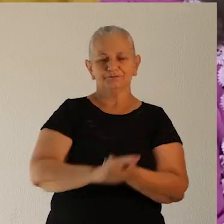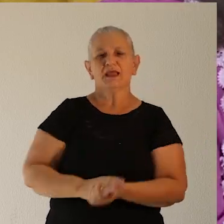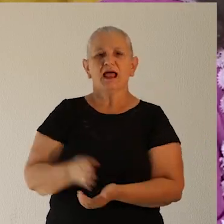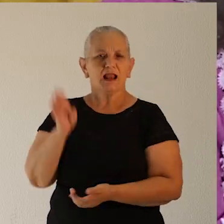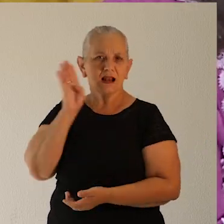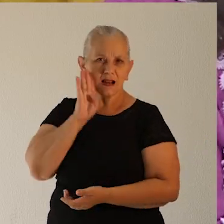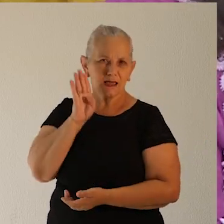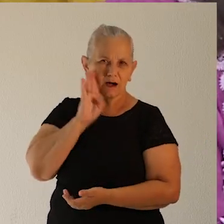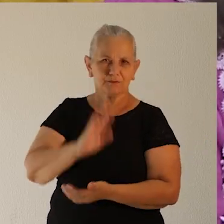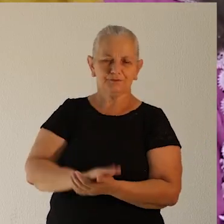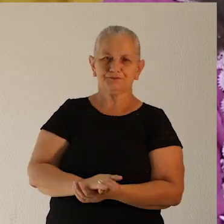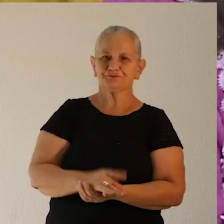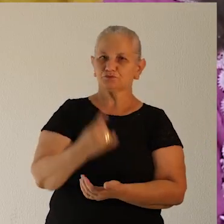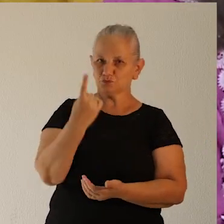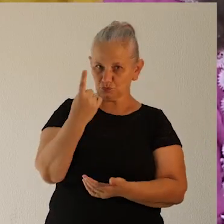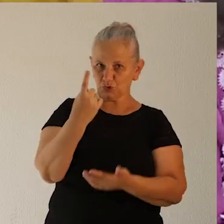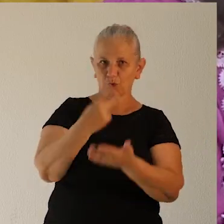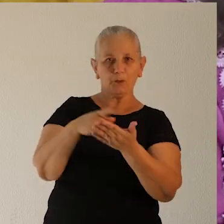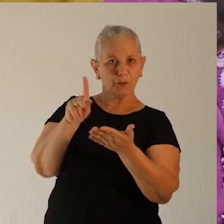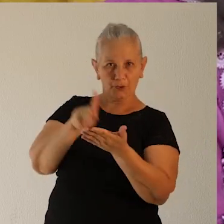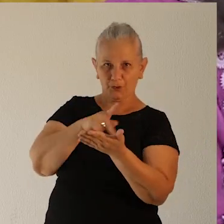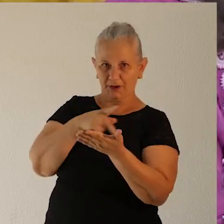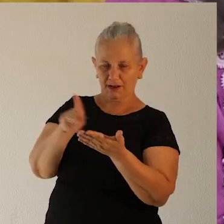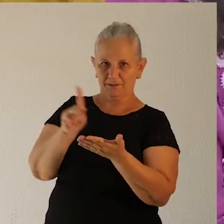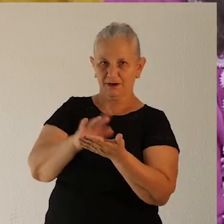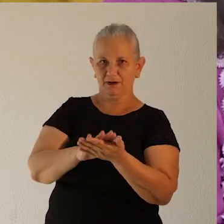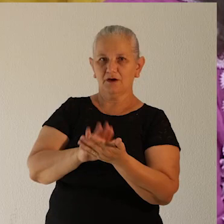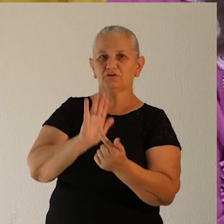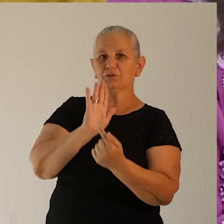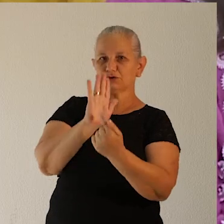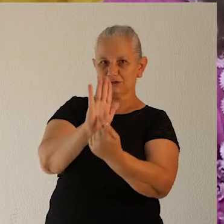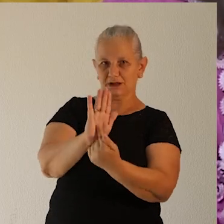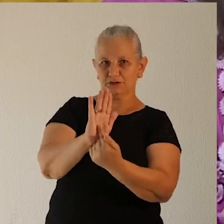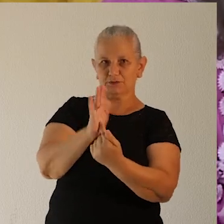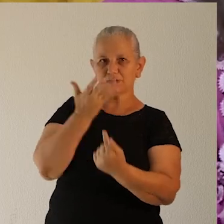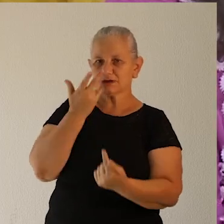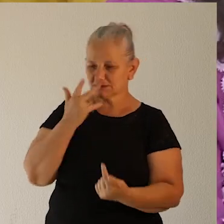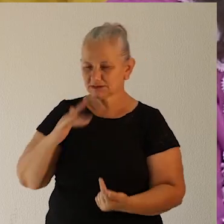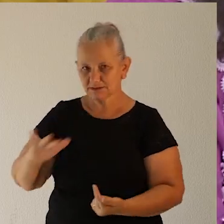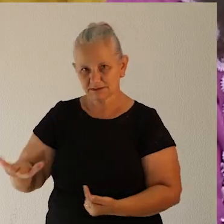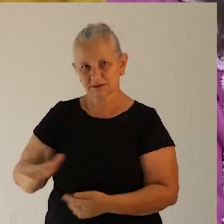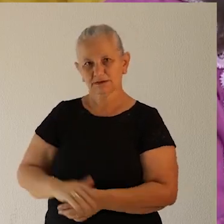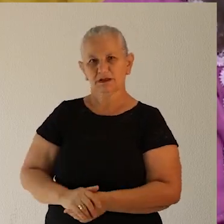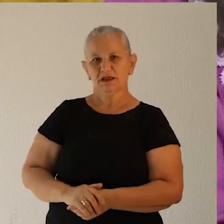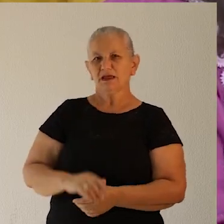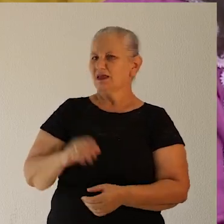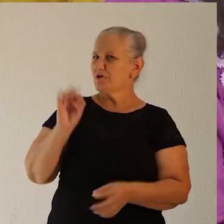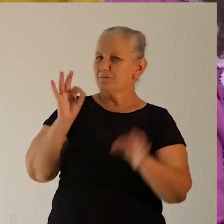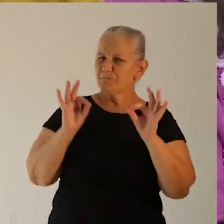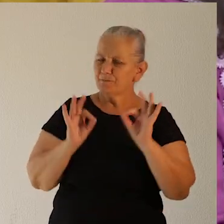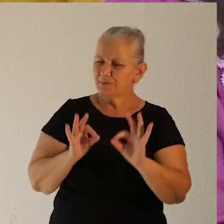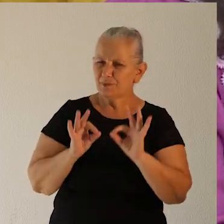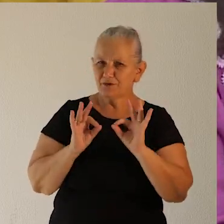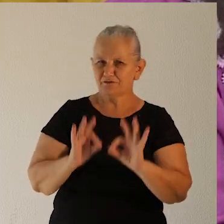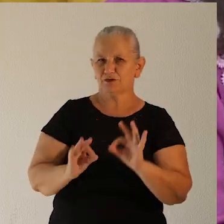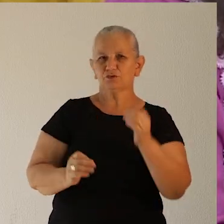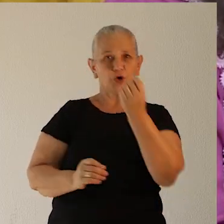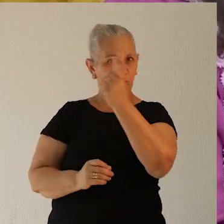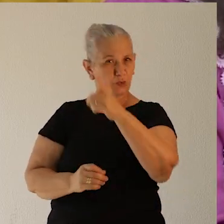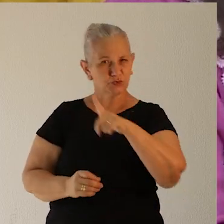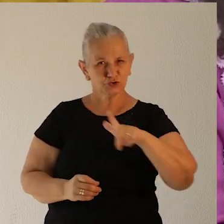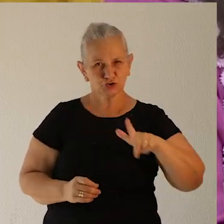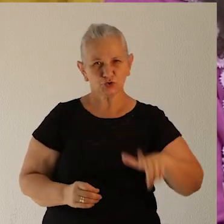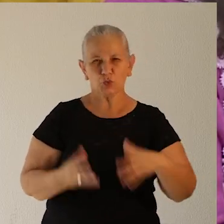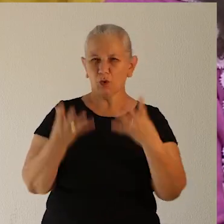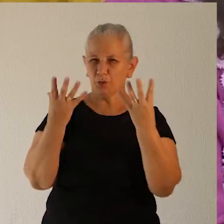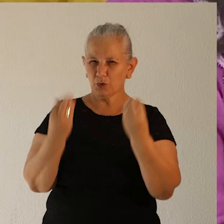Alguns dos seus poemas foram dedicados ao público infantil e se tornaram verdadeiros clássicos e continuam sendo muito populares